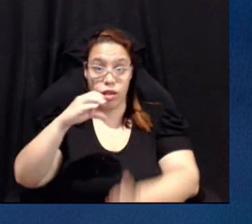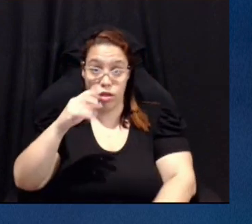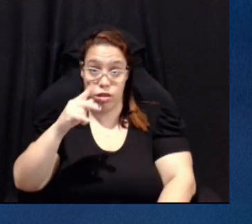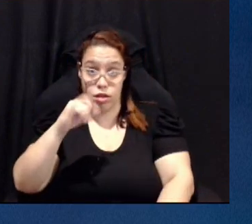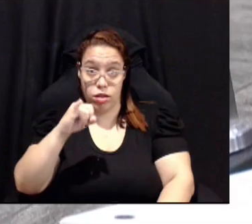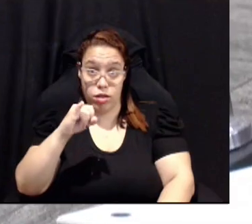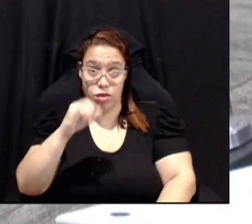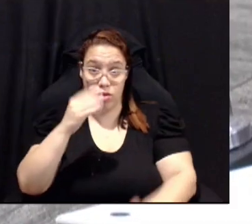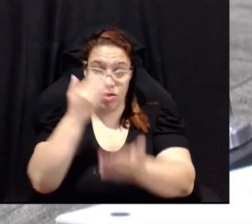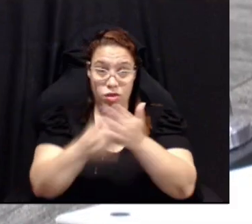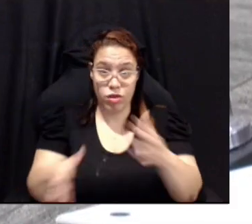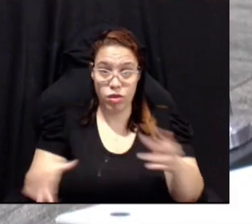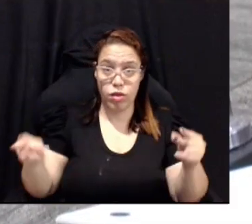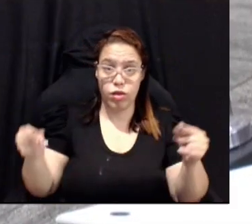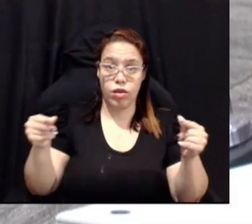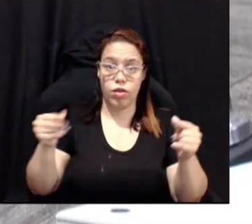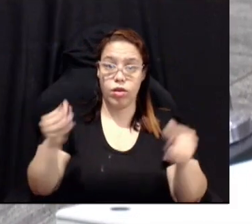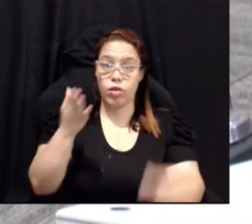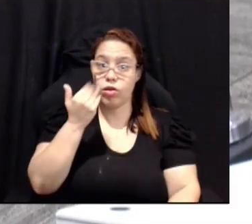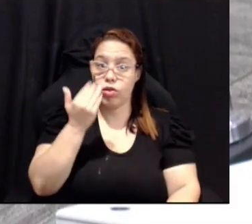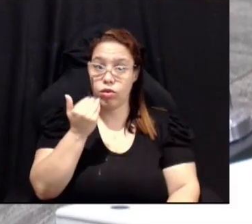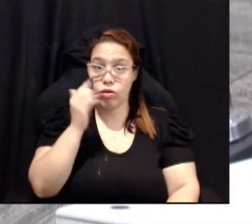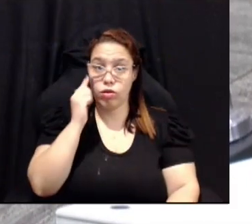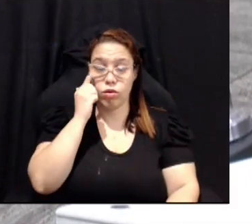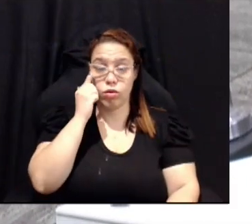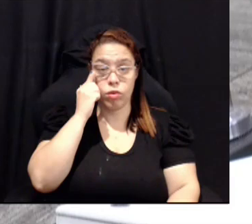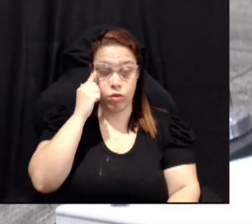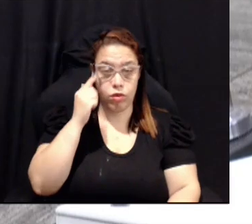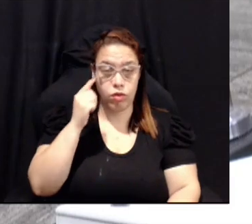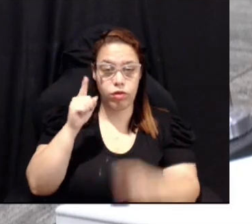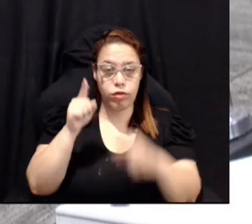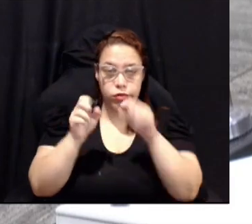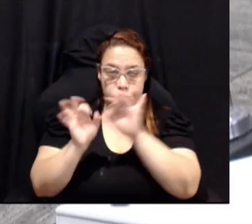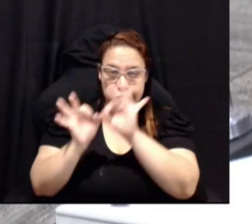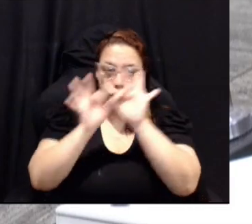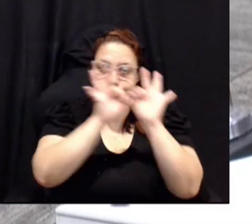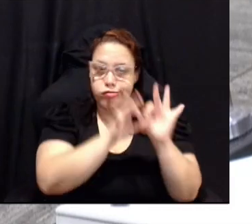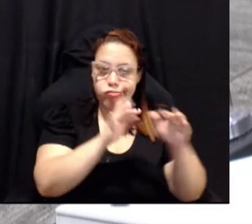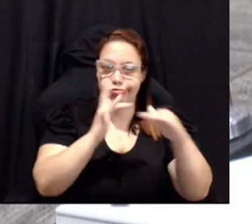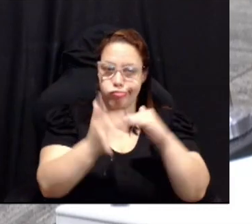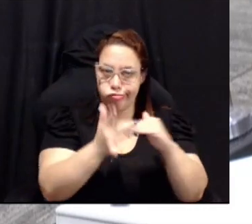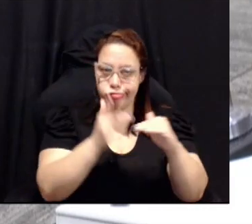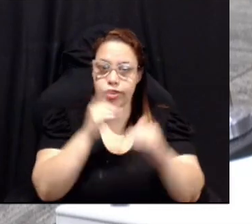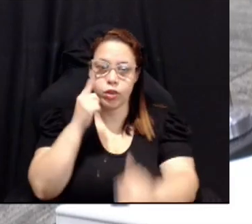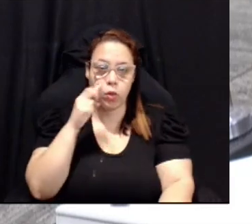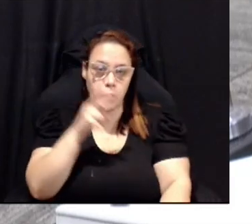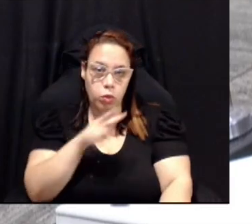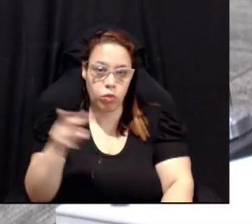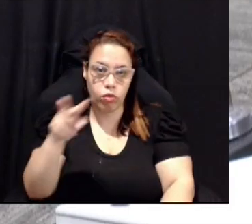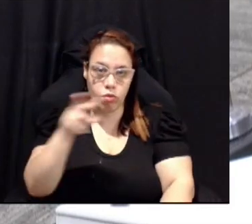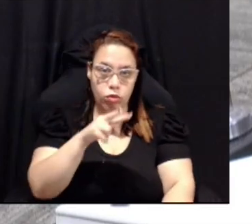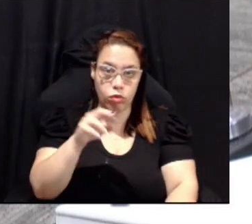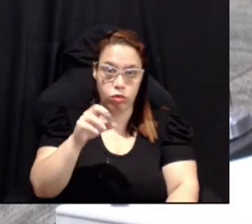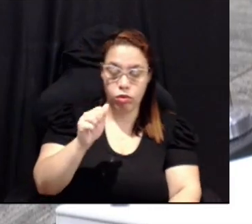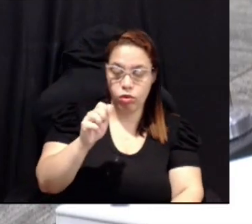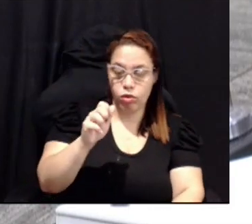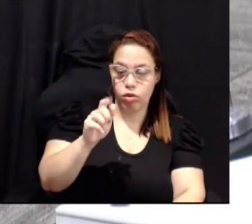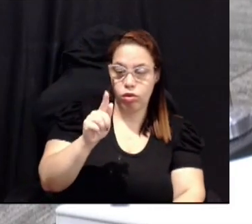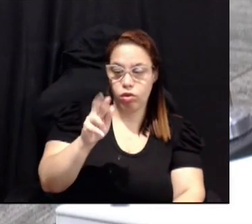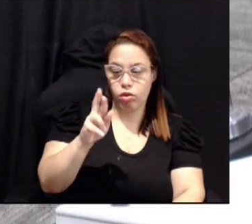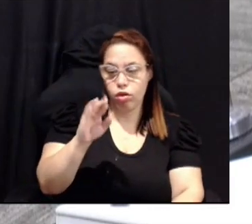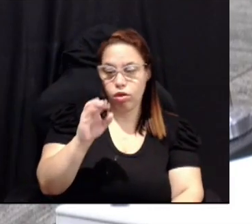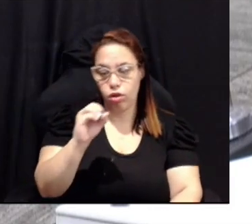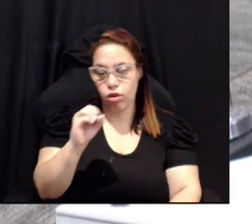dos alimentos. Acho que é uma temática que muita gente tem acompanhado nas redes sociais. A gente tem visto o agronegócio queimar alimentos,